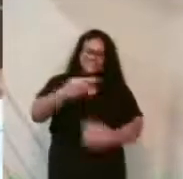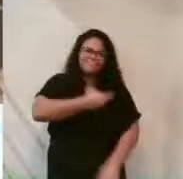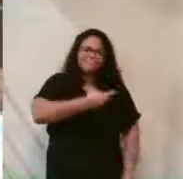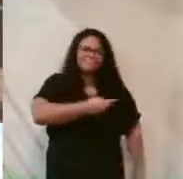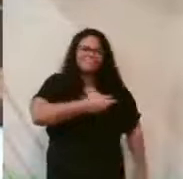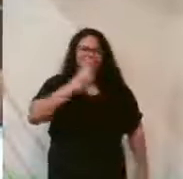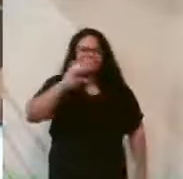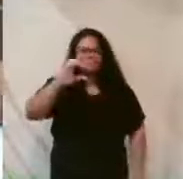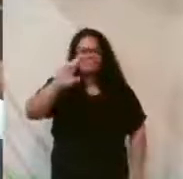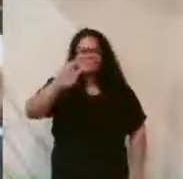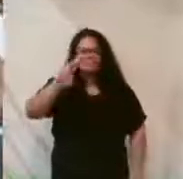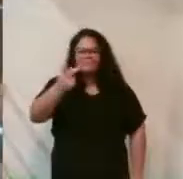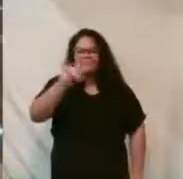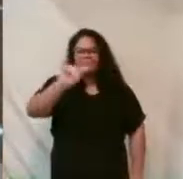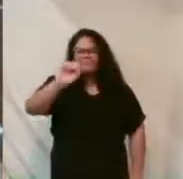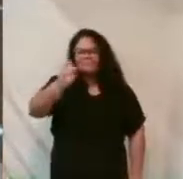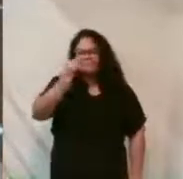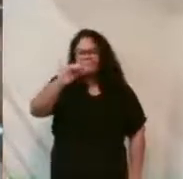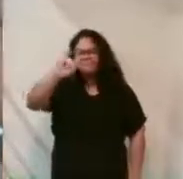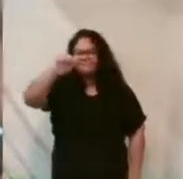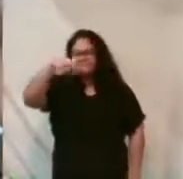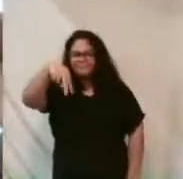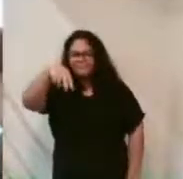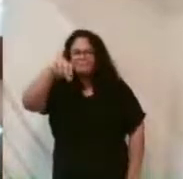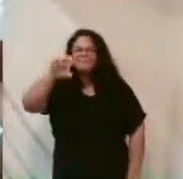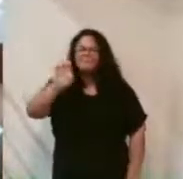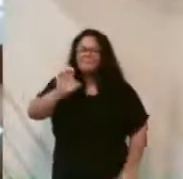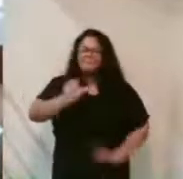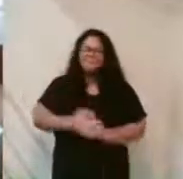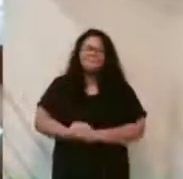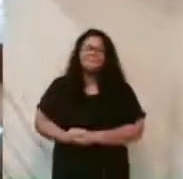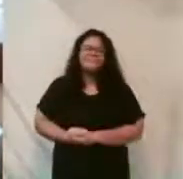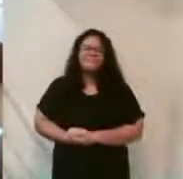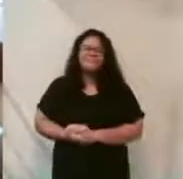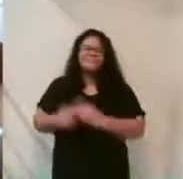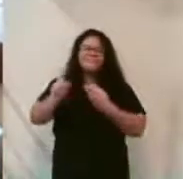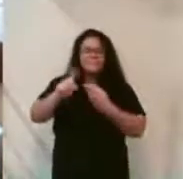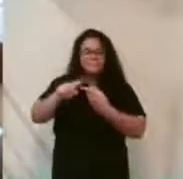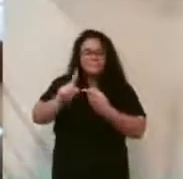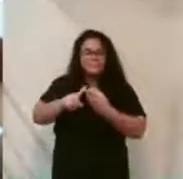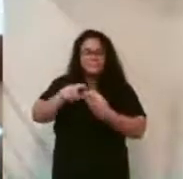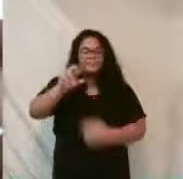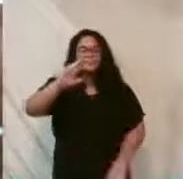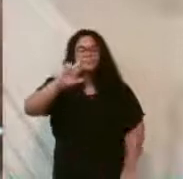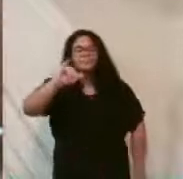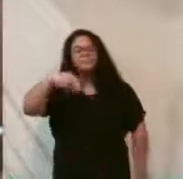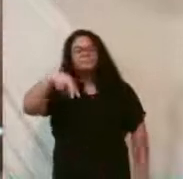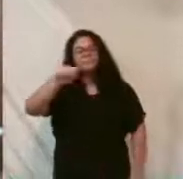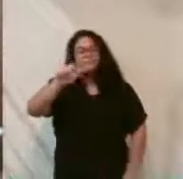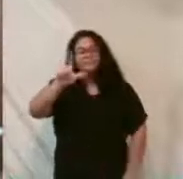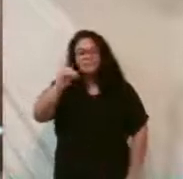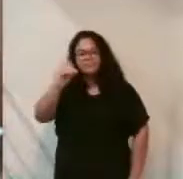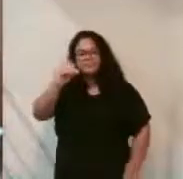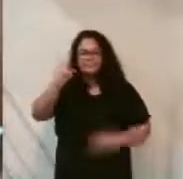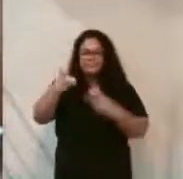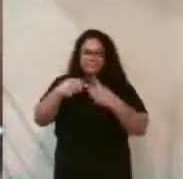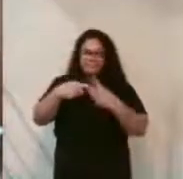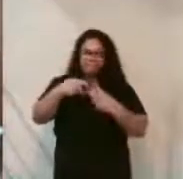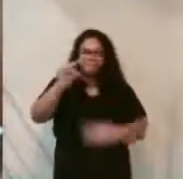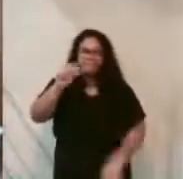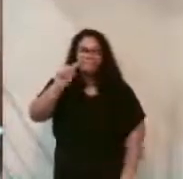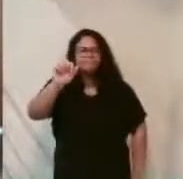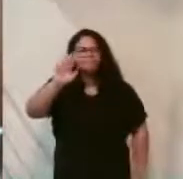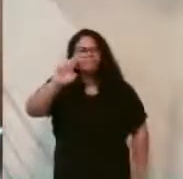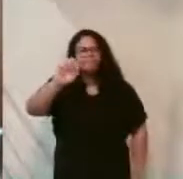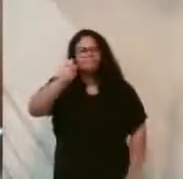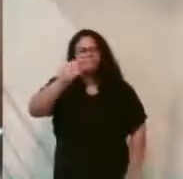deste evento, né? Não à toa. E do CMA, Dr. Rinaldo Reis e Tarsila Gomes, que carrega o